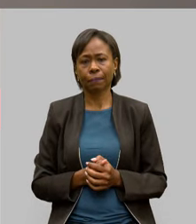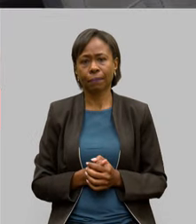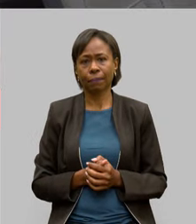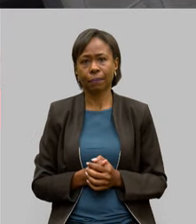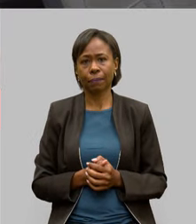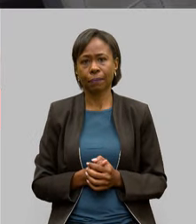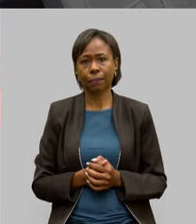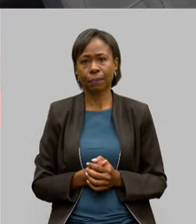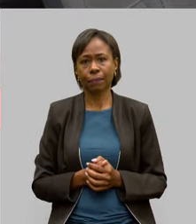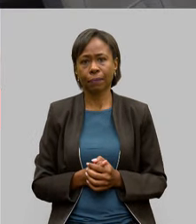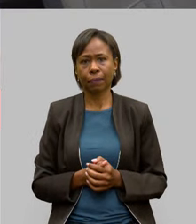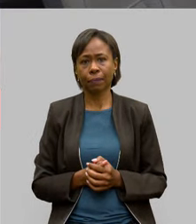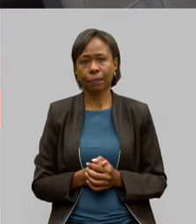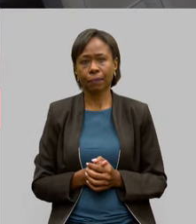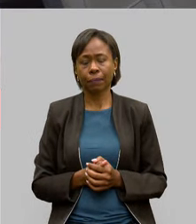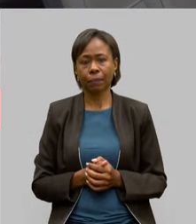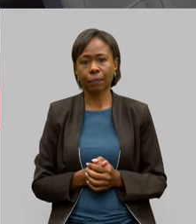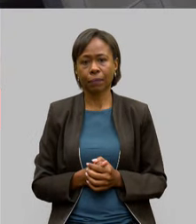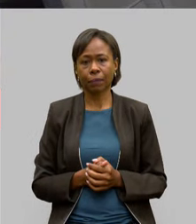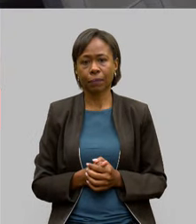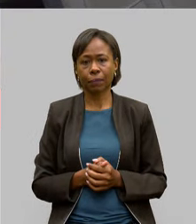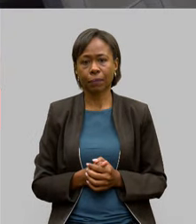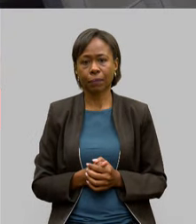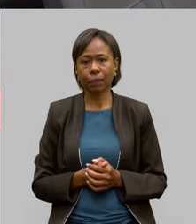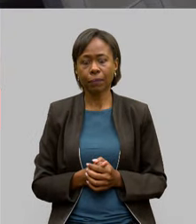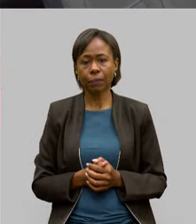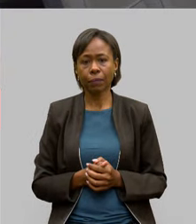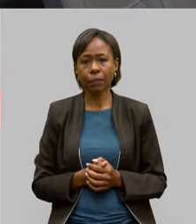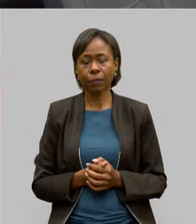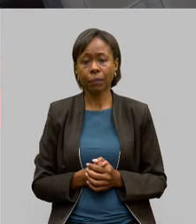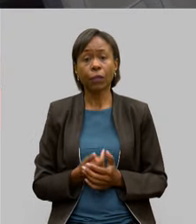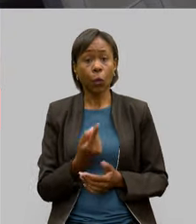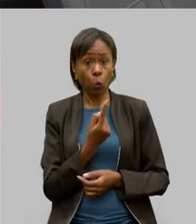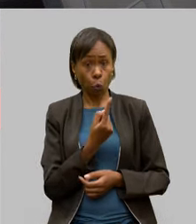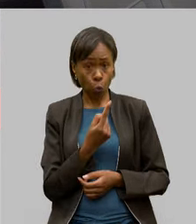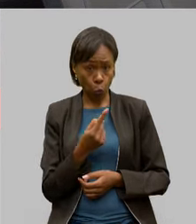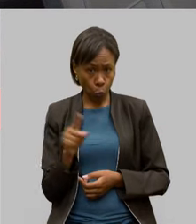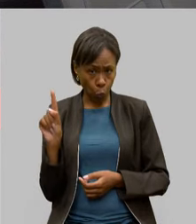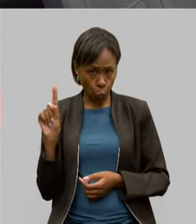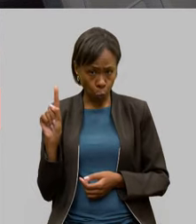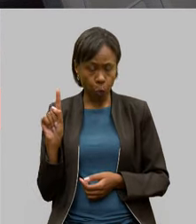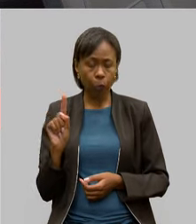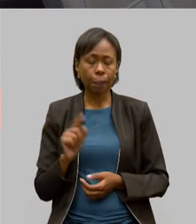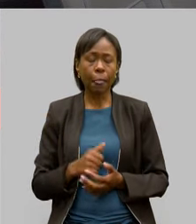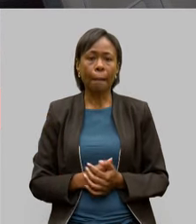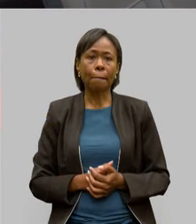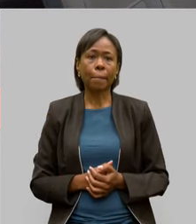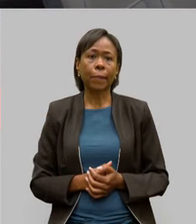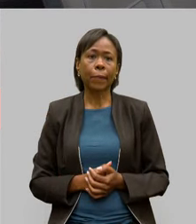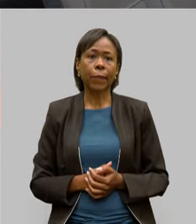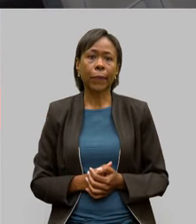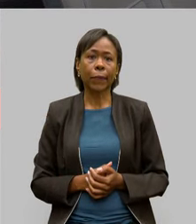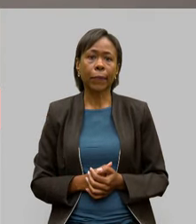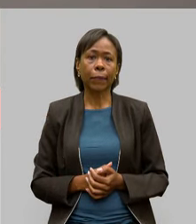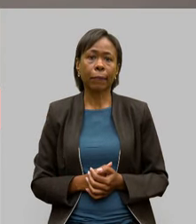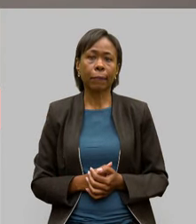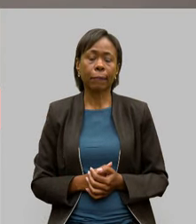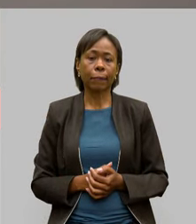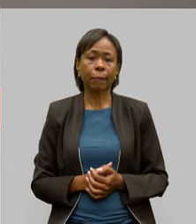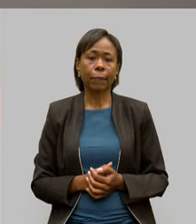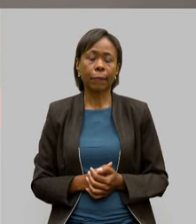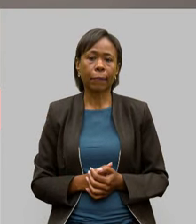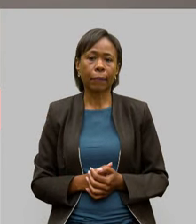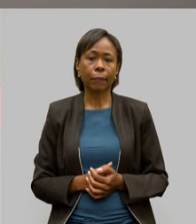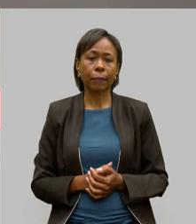essa essa análise eh e por último né para ter terminar aqui a minha fala né eu